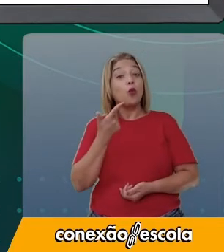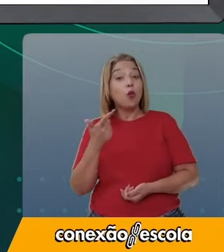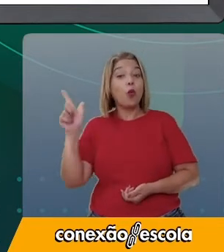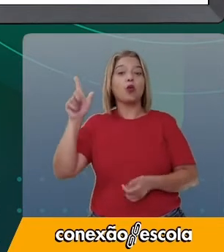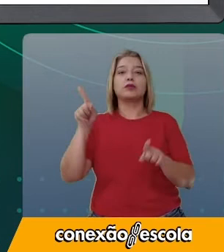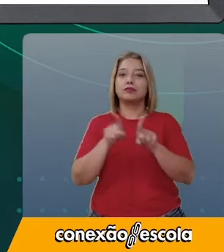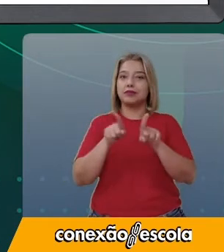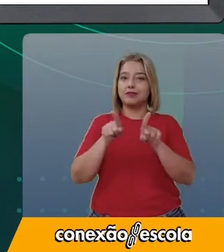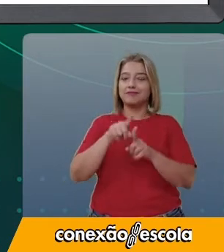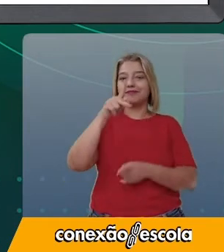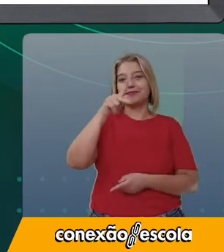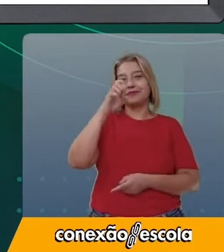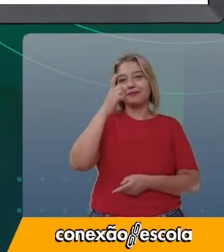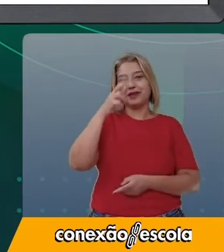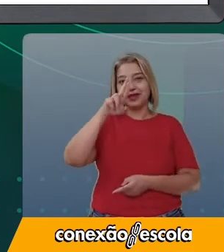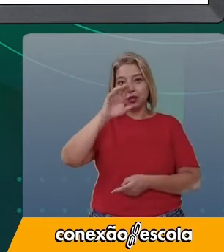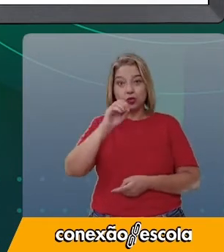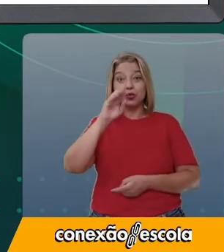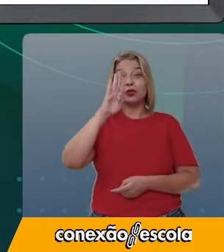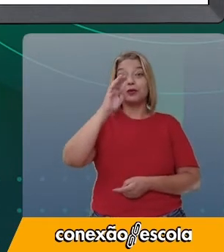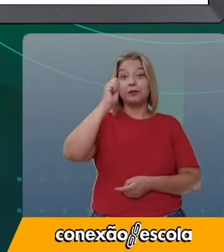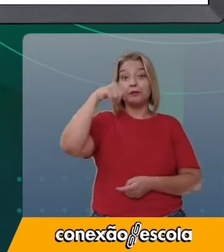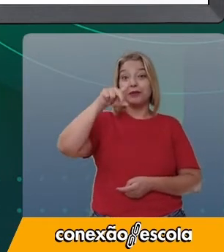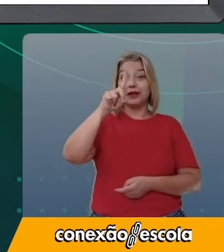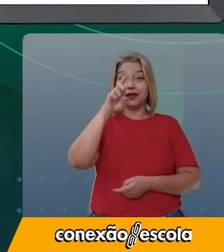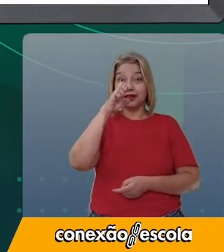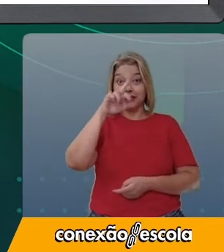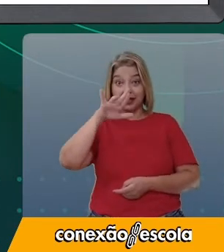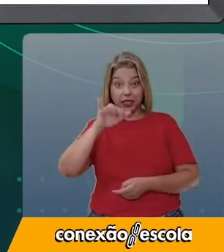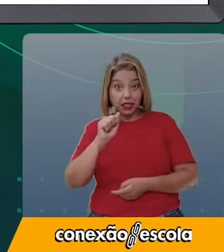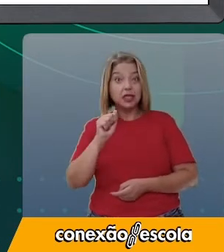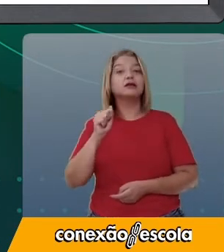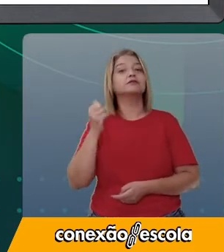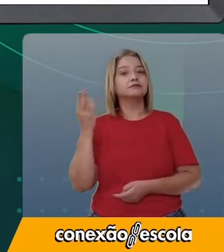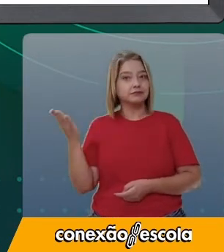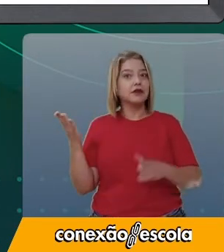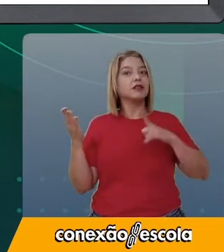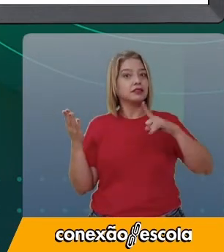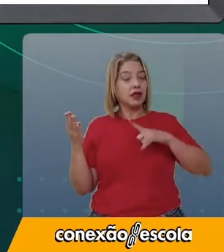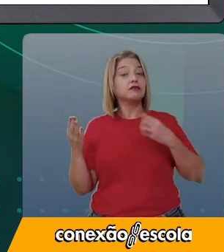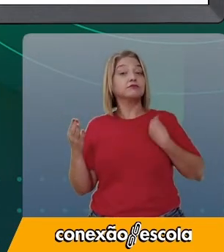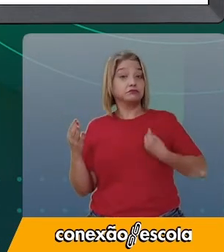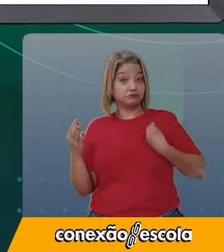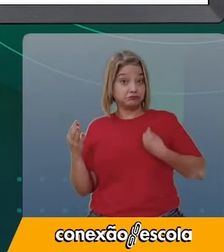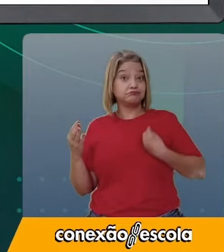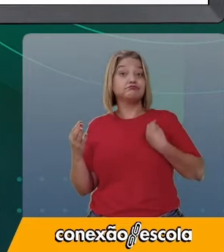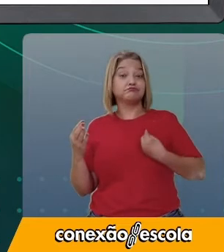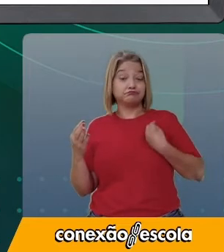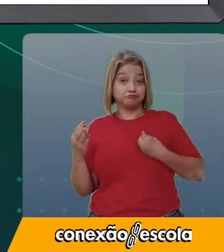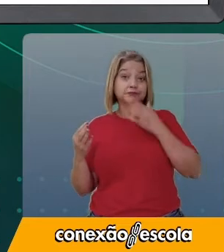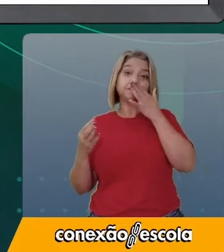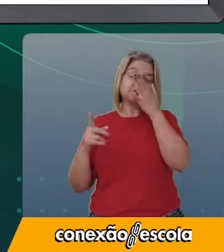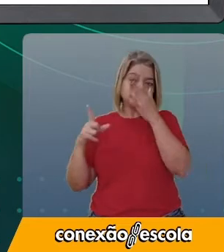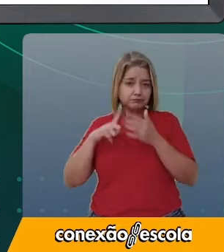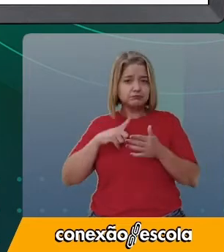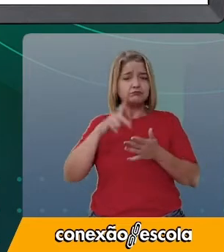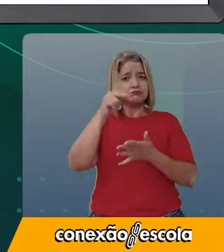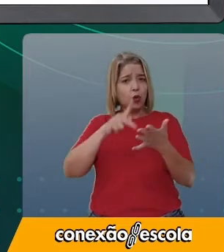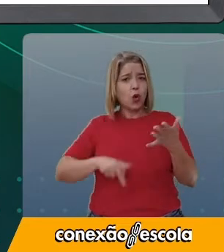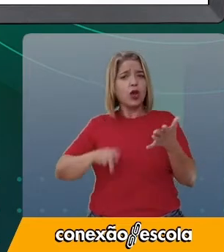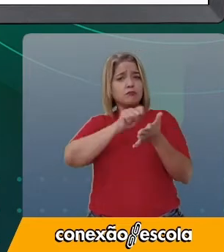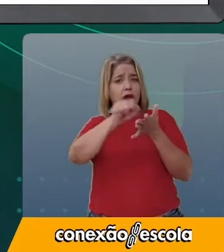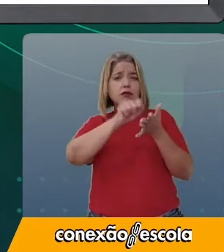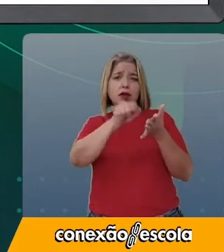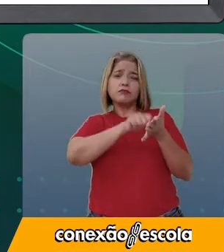Outro, Pedro Bandeira. Pedro Bandeira ainda está vivo, ainda produz